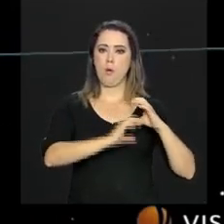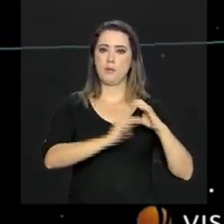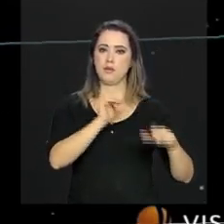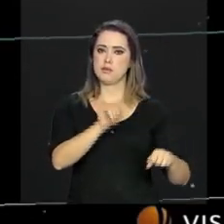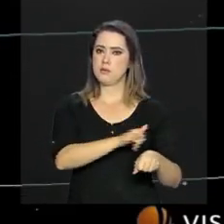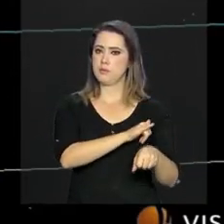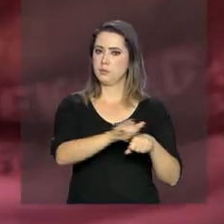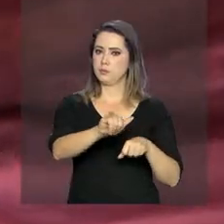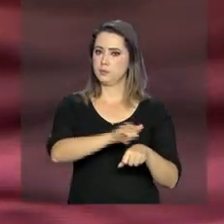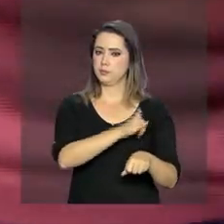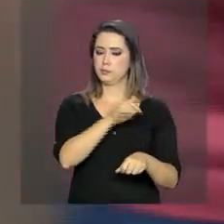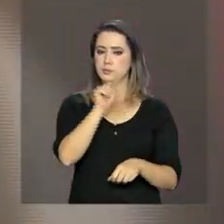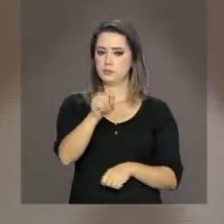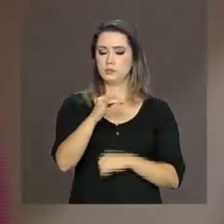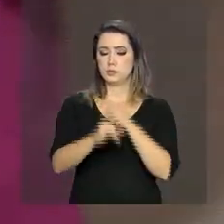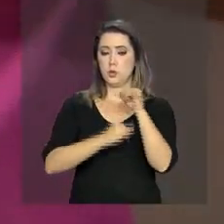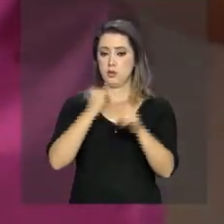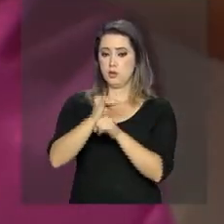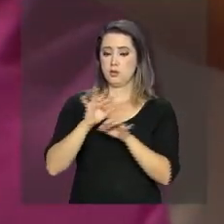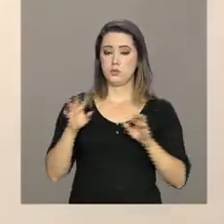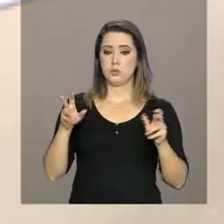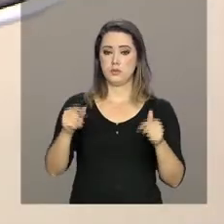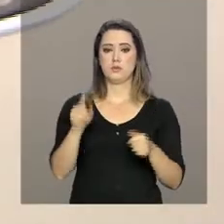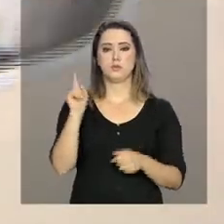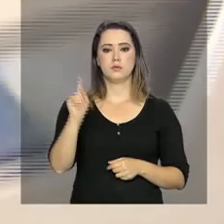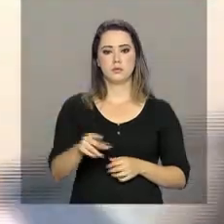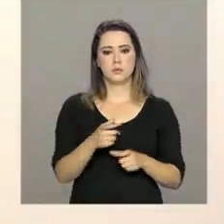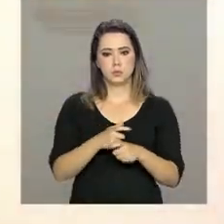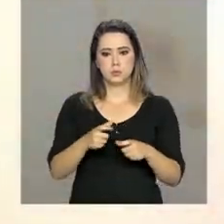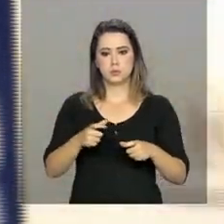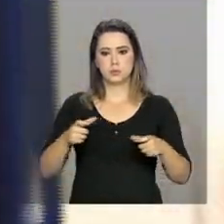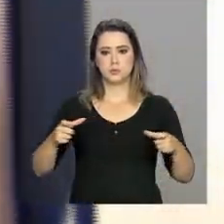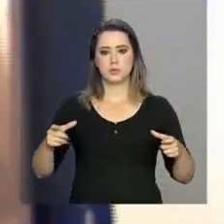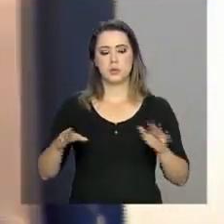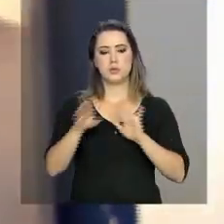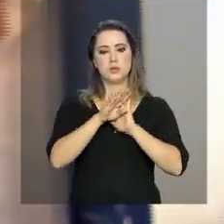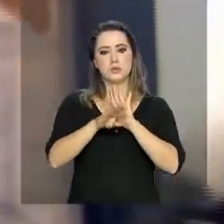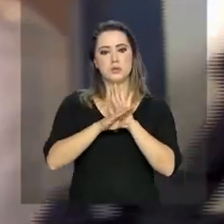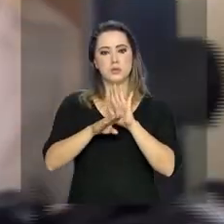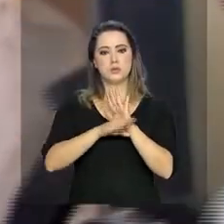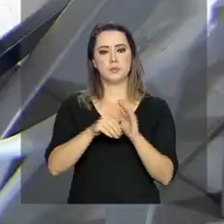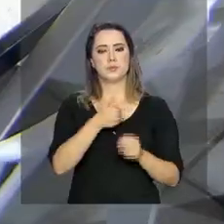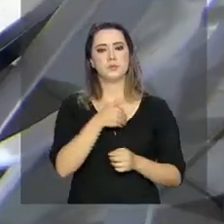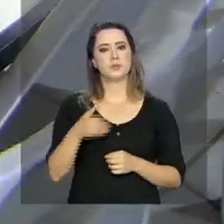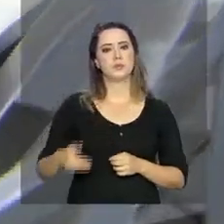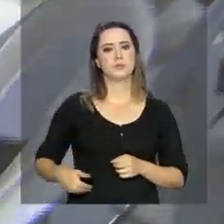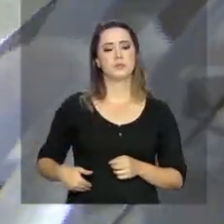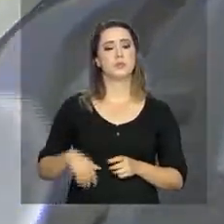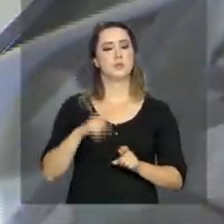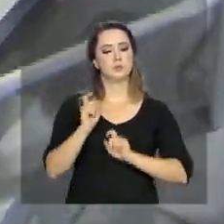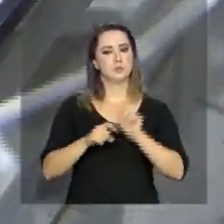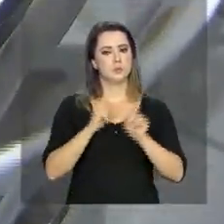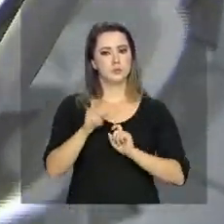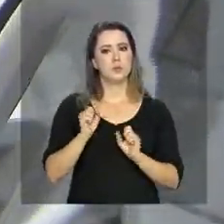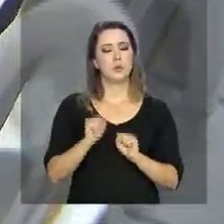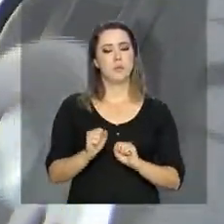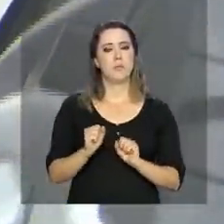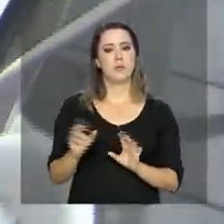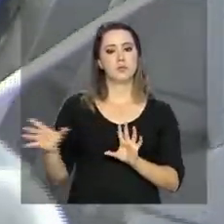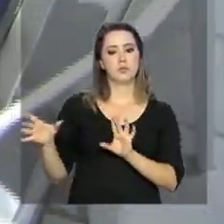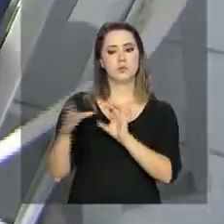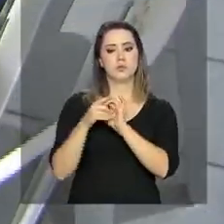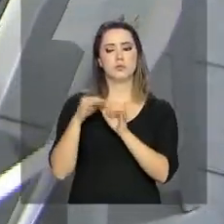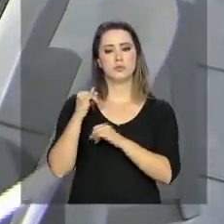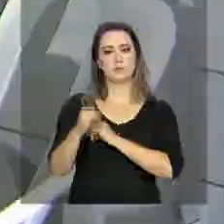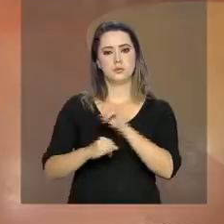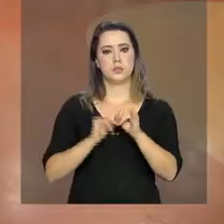estratégicas o internet para todos é uma ampliação do programa governo eletrônico responsável por conectar à internet